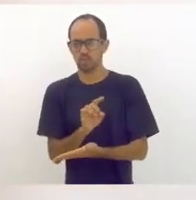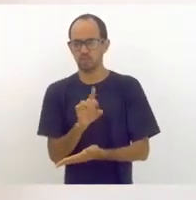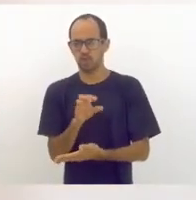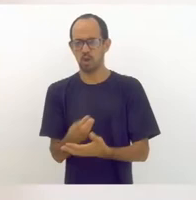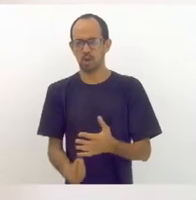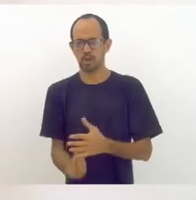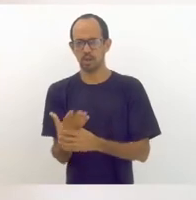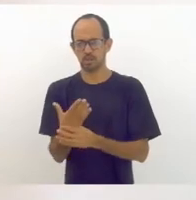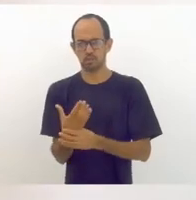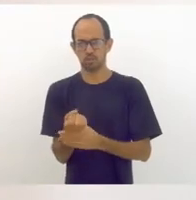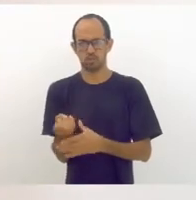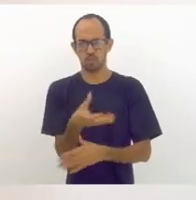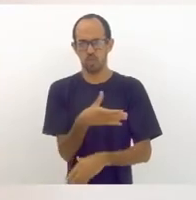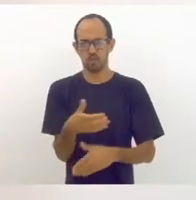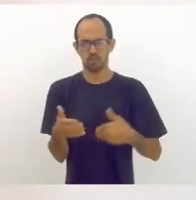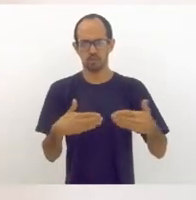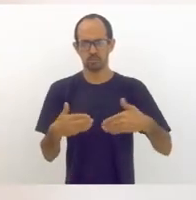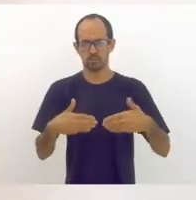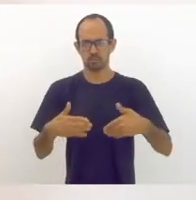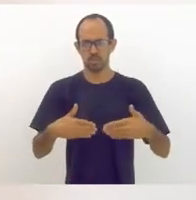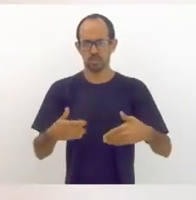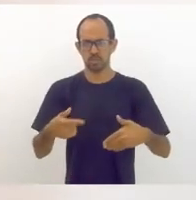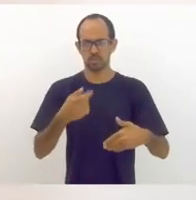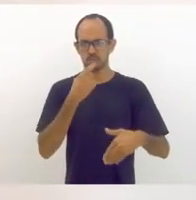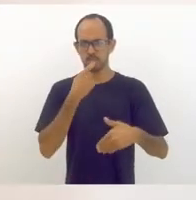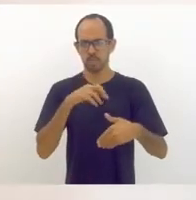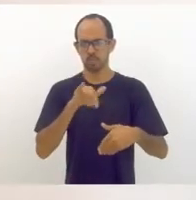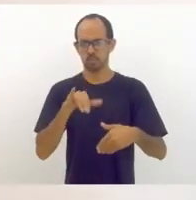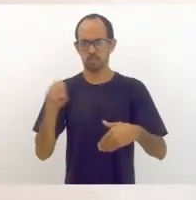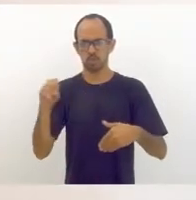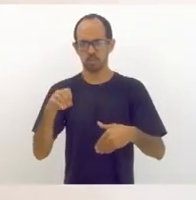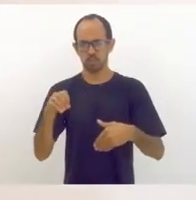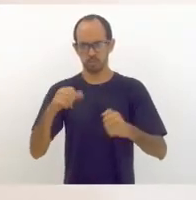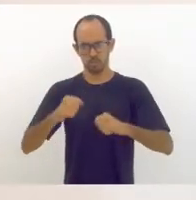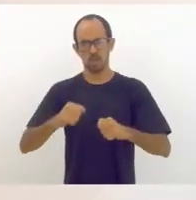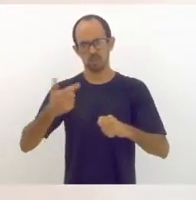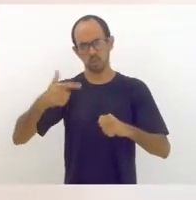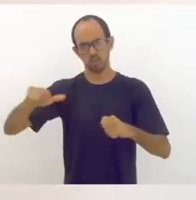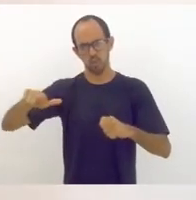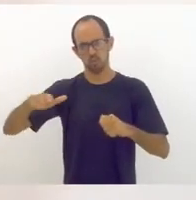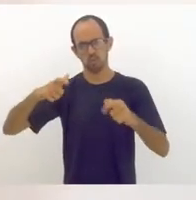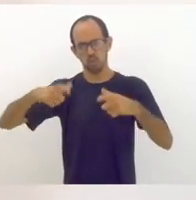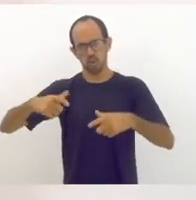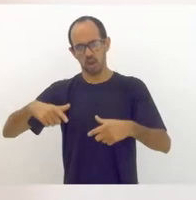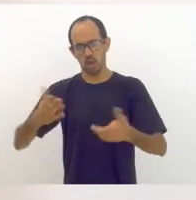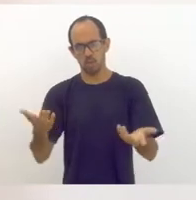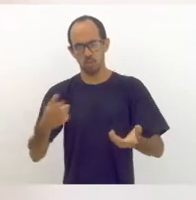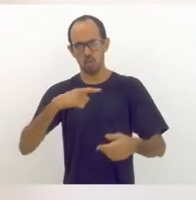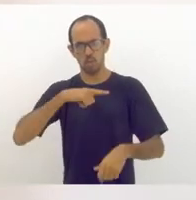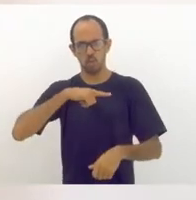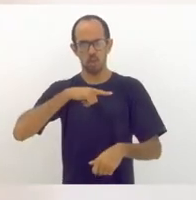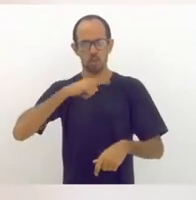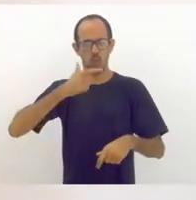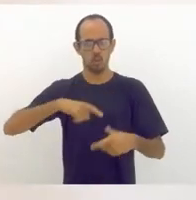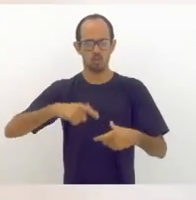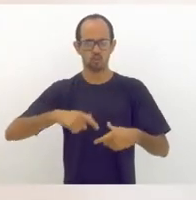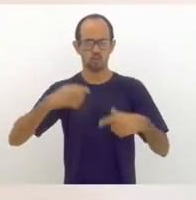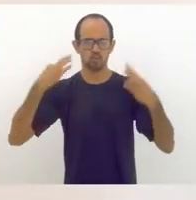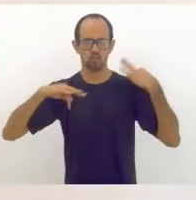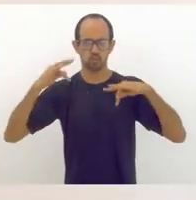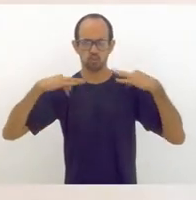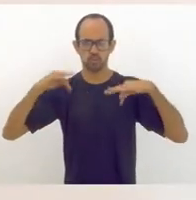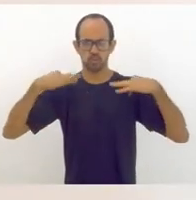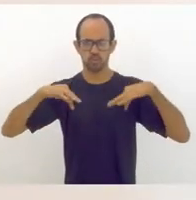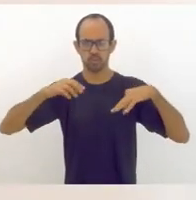de novas indústrias na beira do rio, que podem ser criadas em outras áreas desses municípios que não só ali. Hoje em dia, o turismo ele é responsável